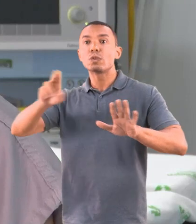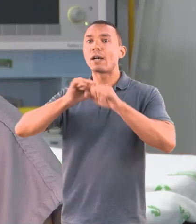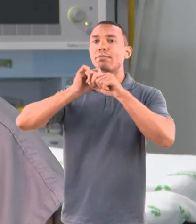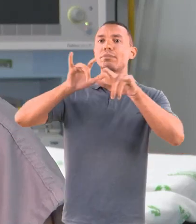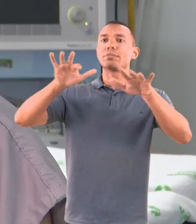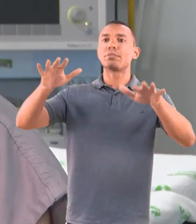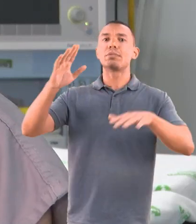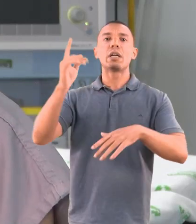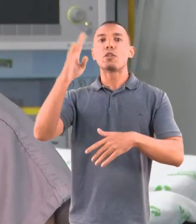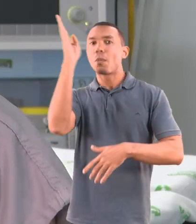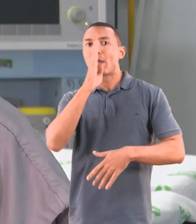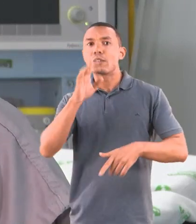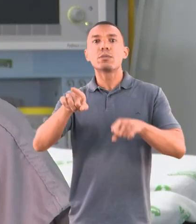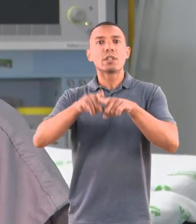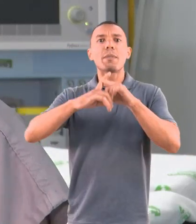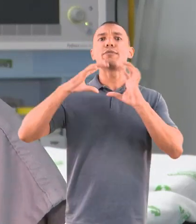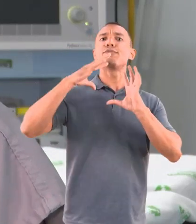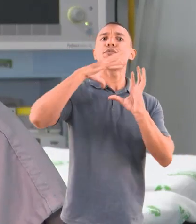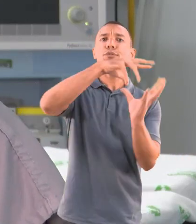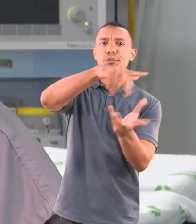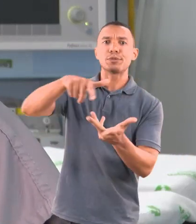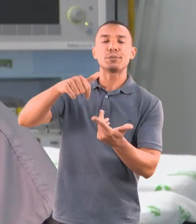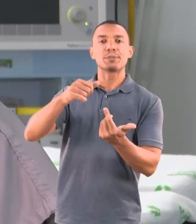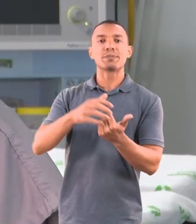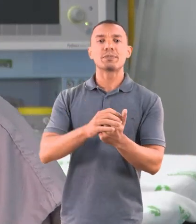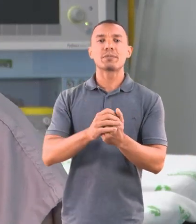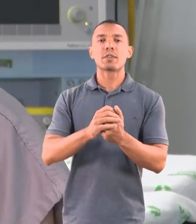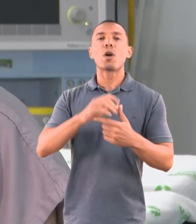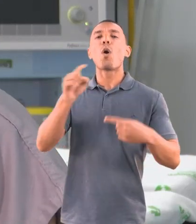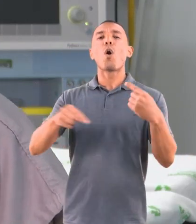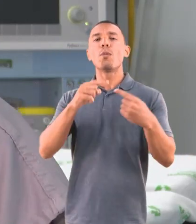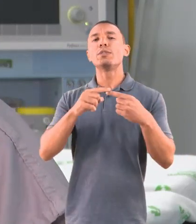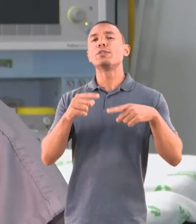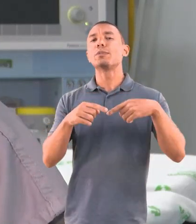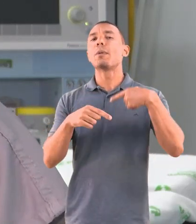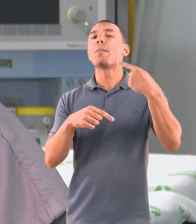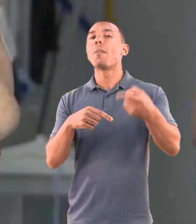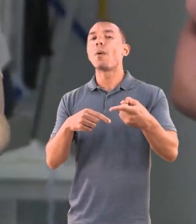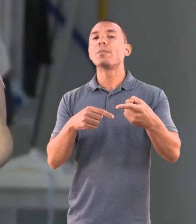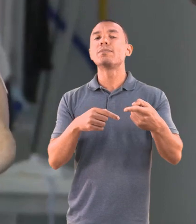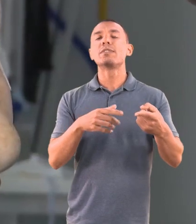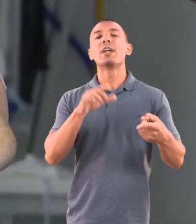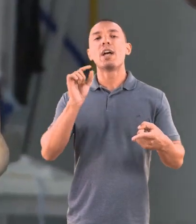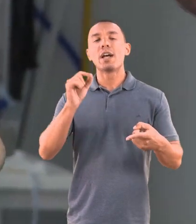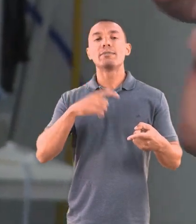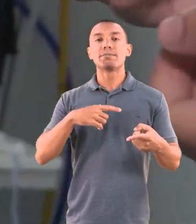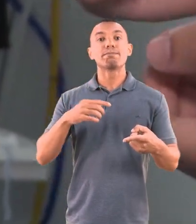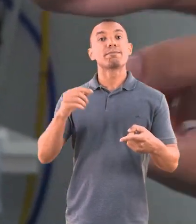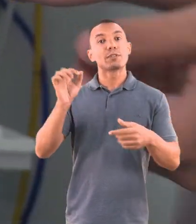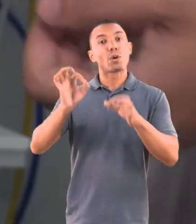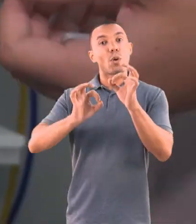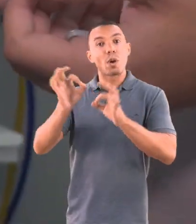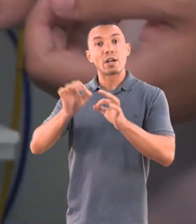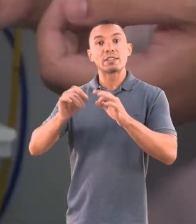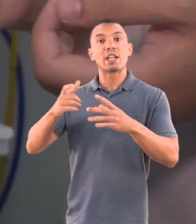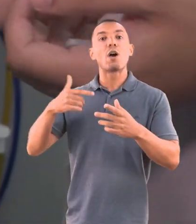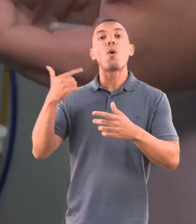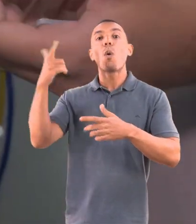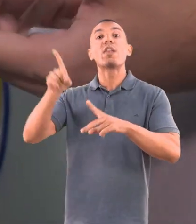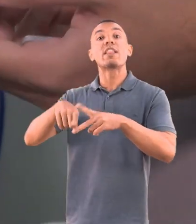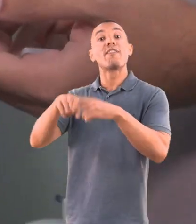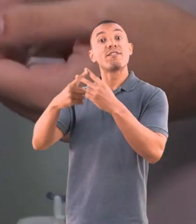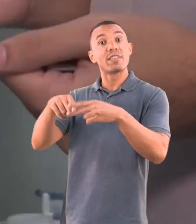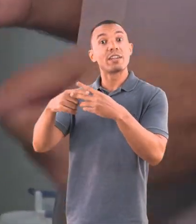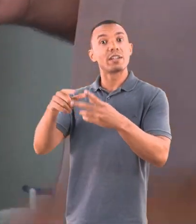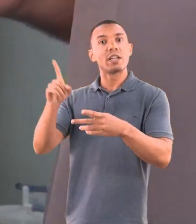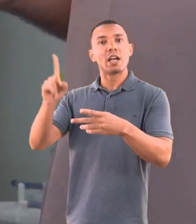chegue nas mãos de outros colegas ao redor do país ou até mesmo do mundo. Nosso próximo objetivo é integrar